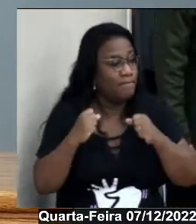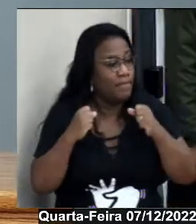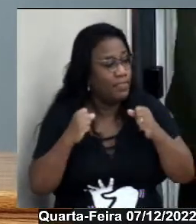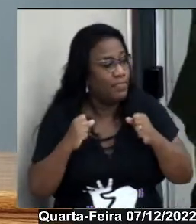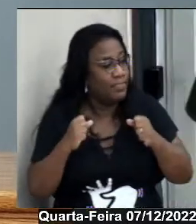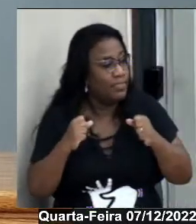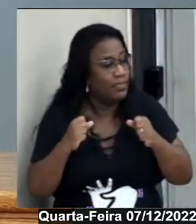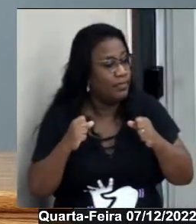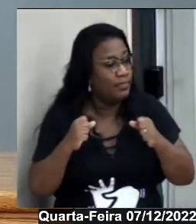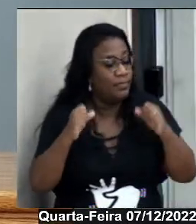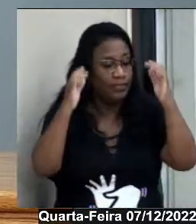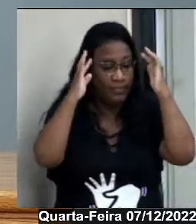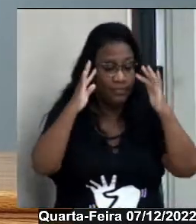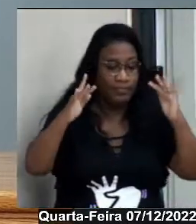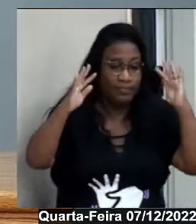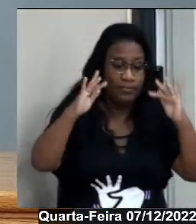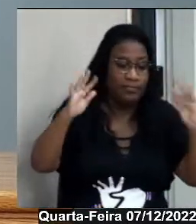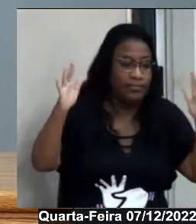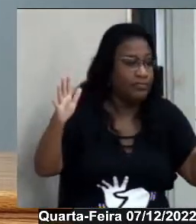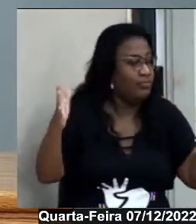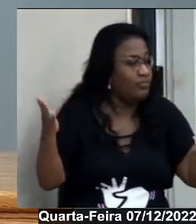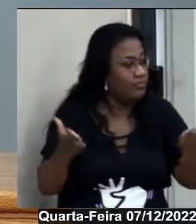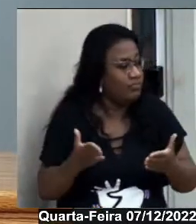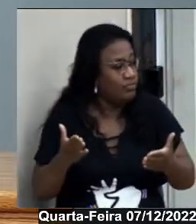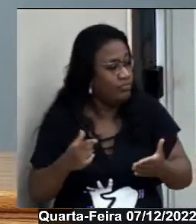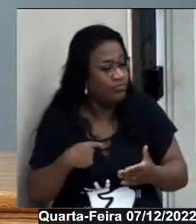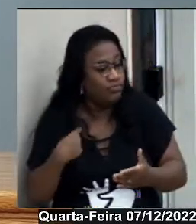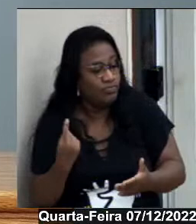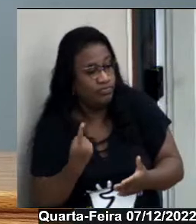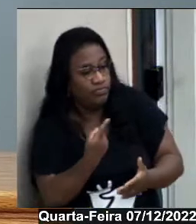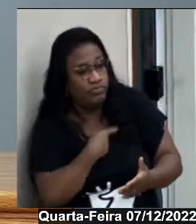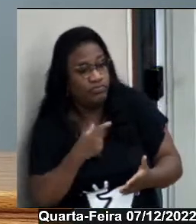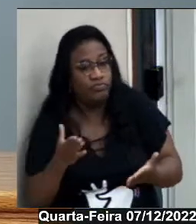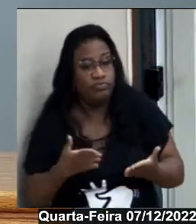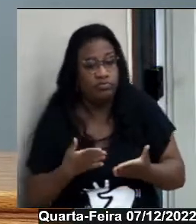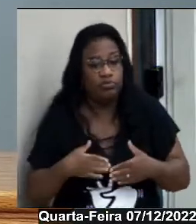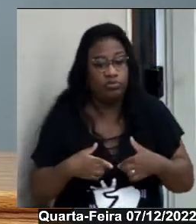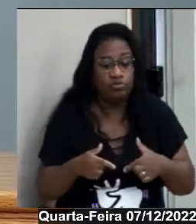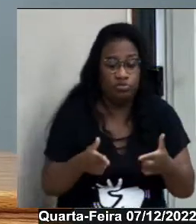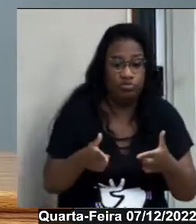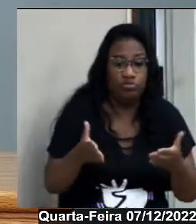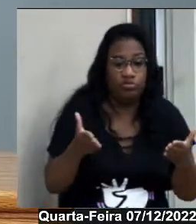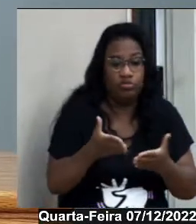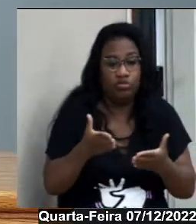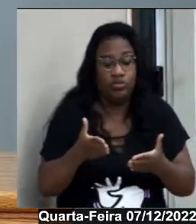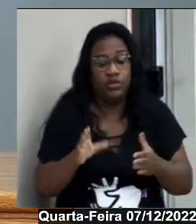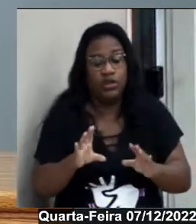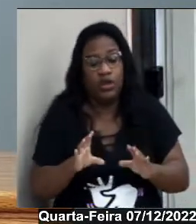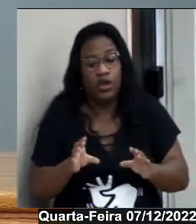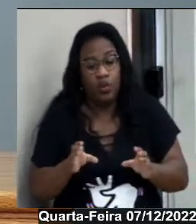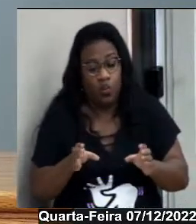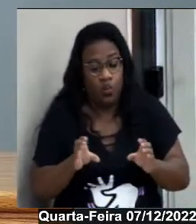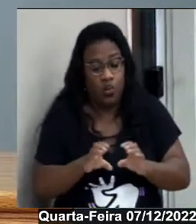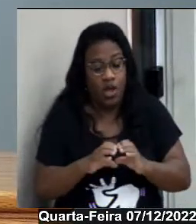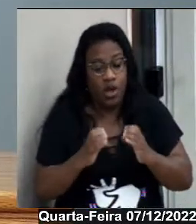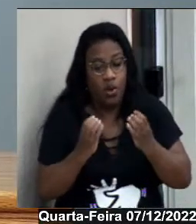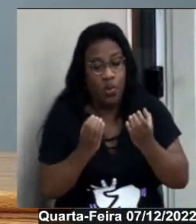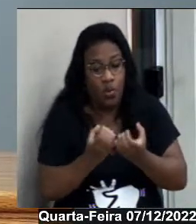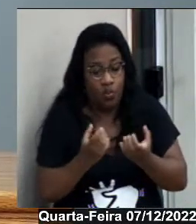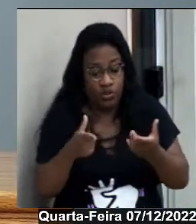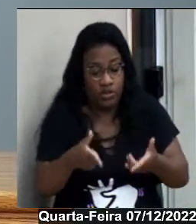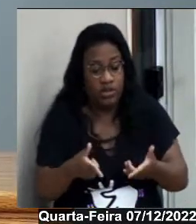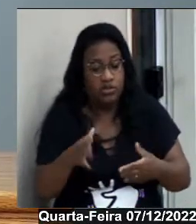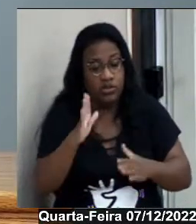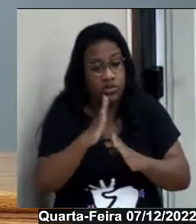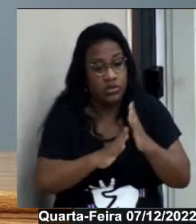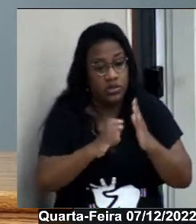poder se distrair. O futebol, ele acaba tirando a gente um pouco do estresse e trazendo a gente para a realidade da vida, que é a comunidade. Temos